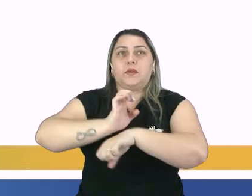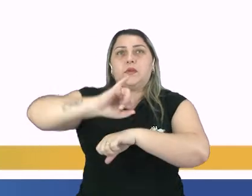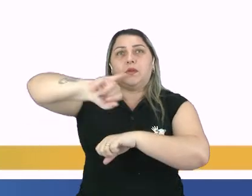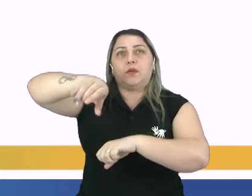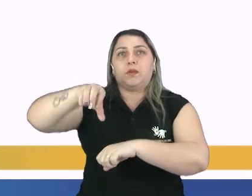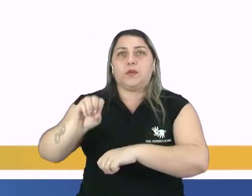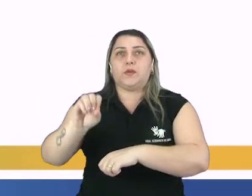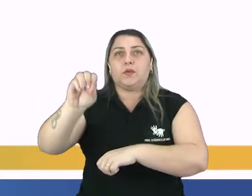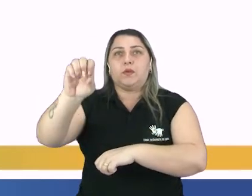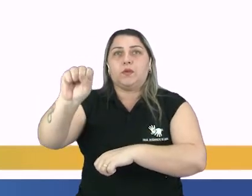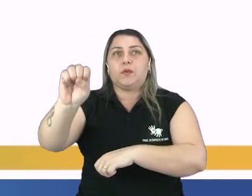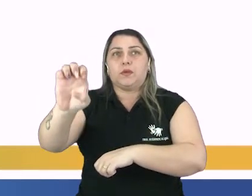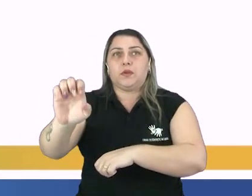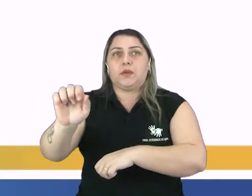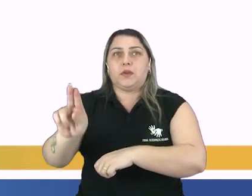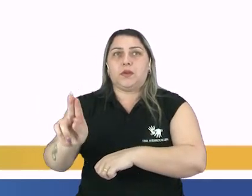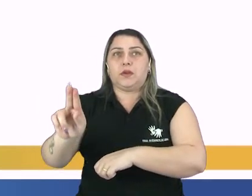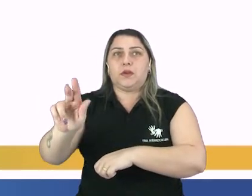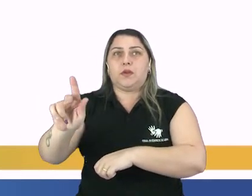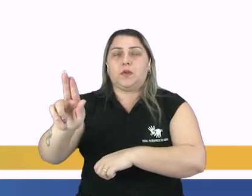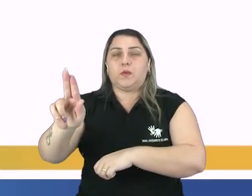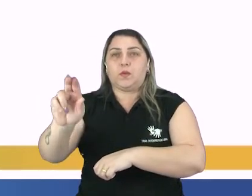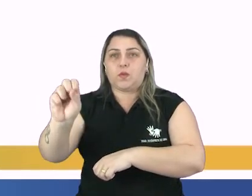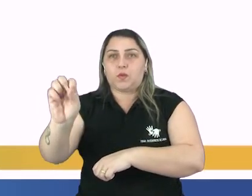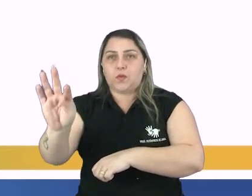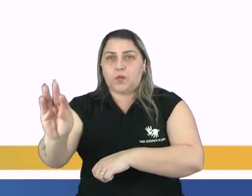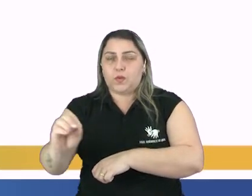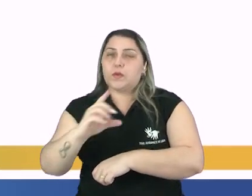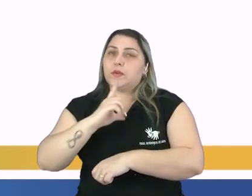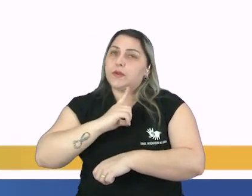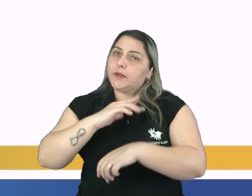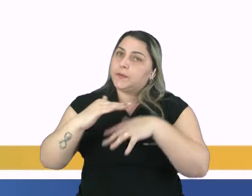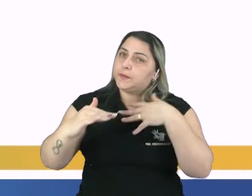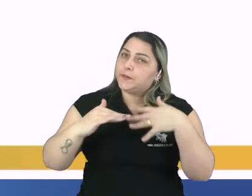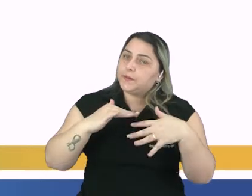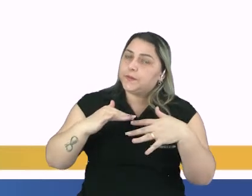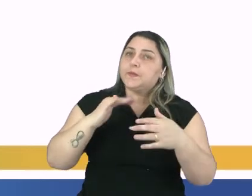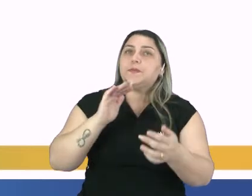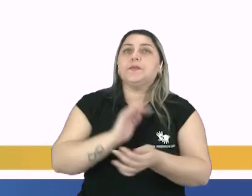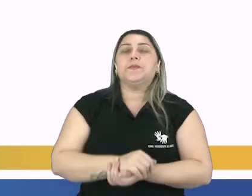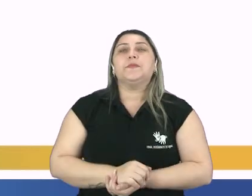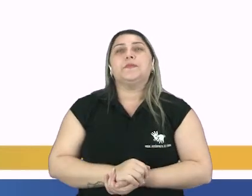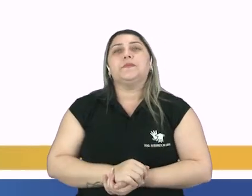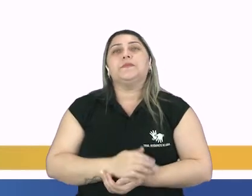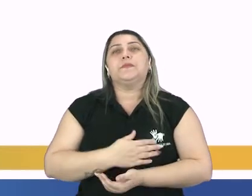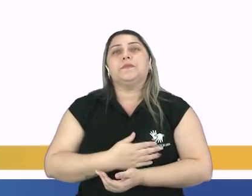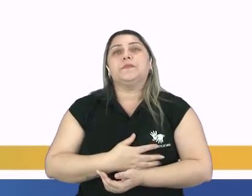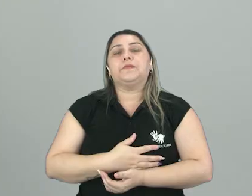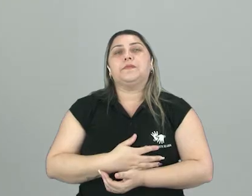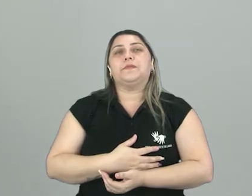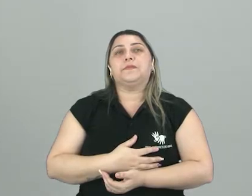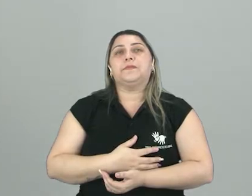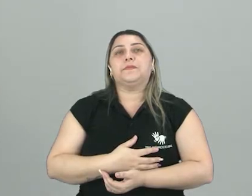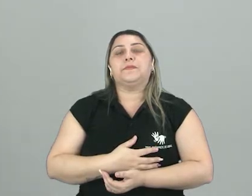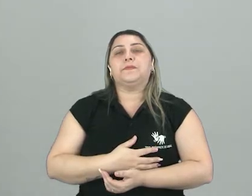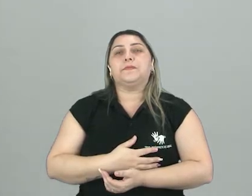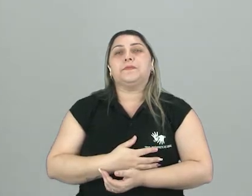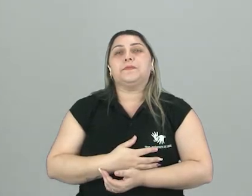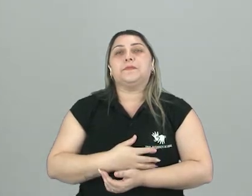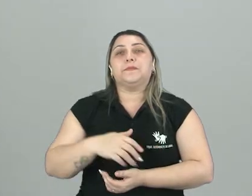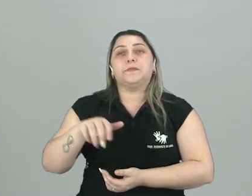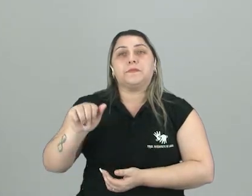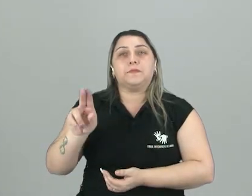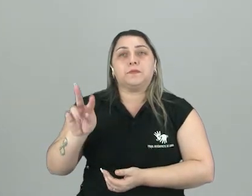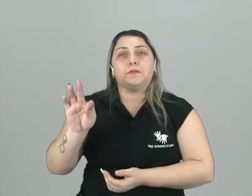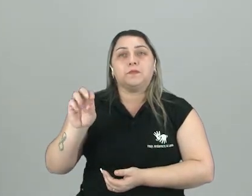do Acre, que é o José Augusto de Araújo. Então a gente tem esse movimento, que é um movimento desses autonomistas